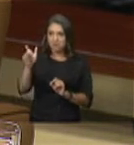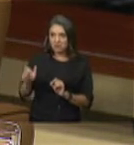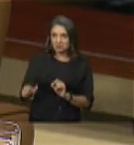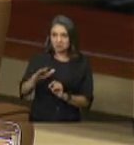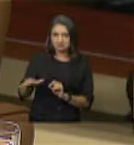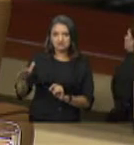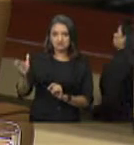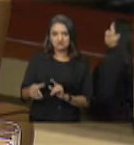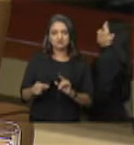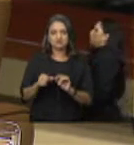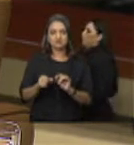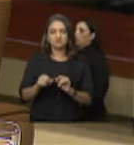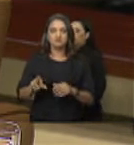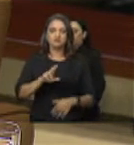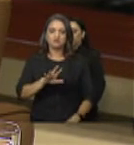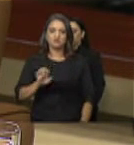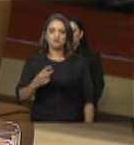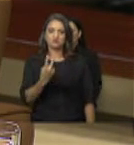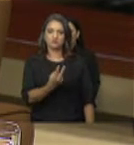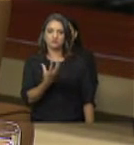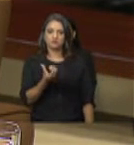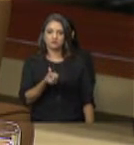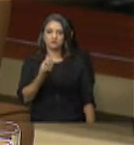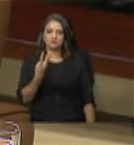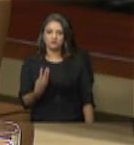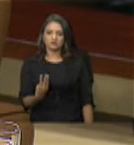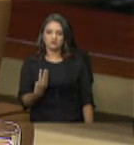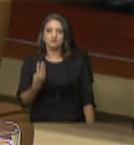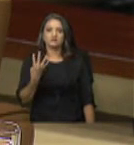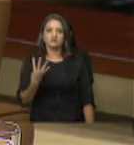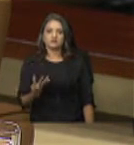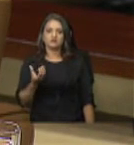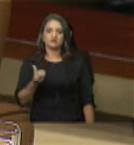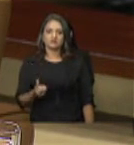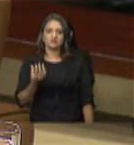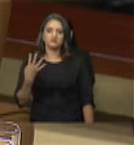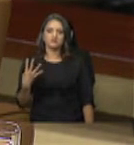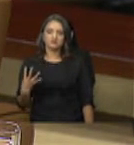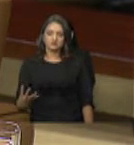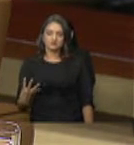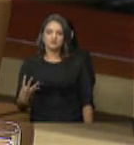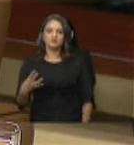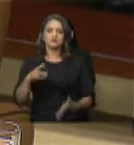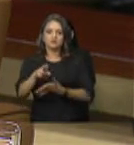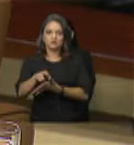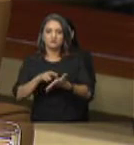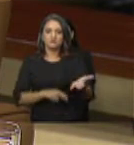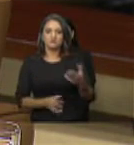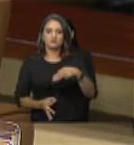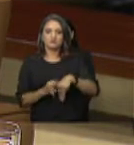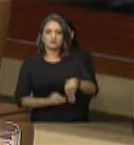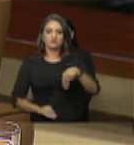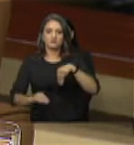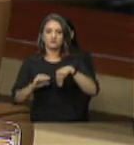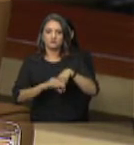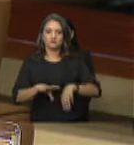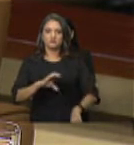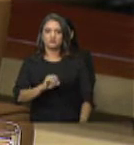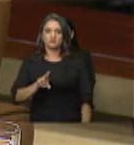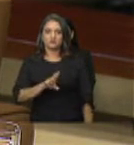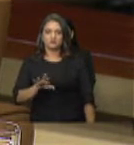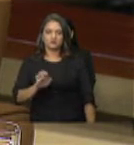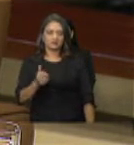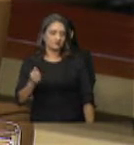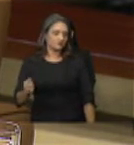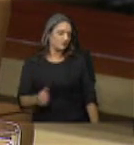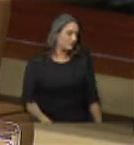proferida no recurso ordinário 263464 então de relatoria de sua excelência o